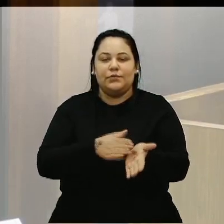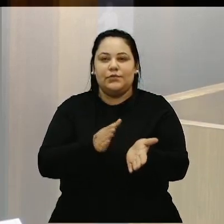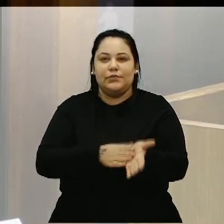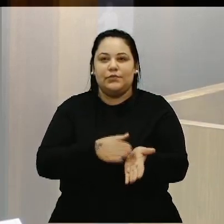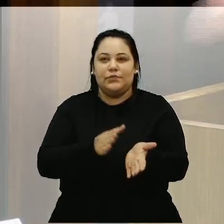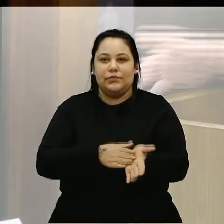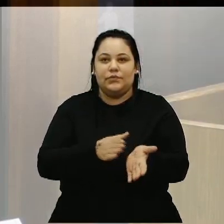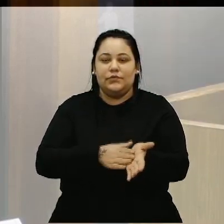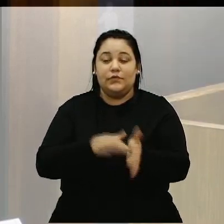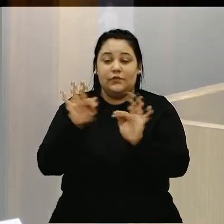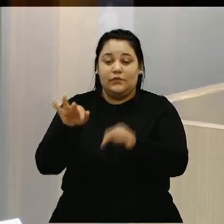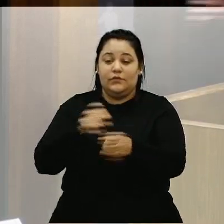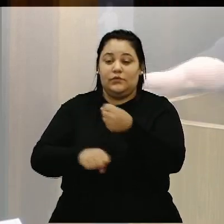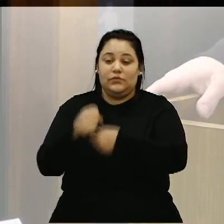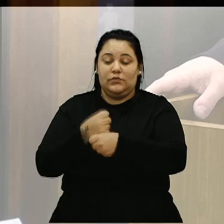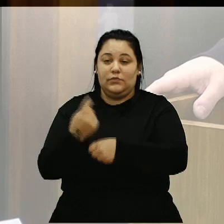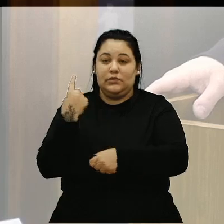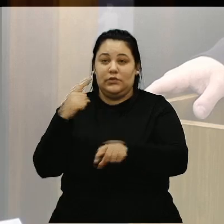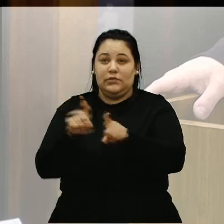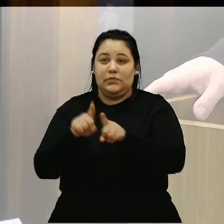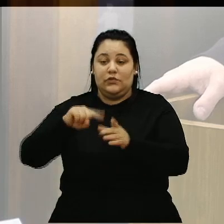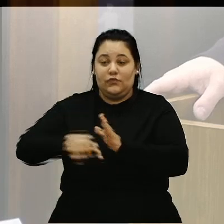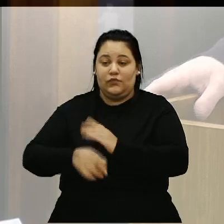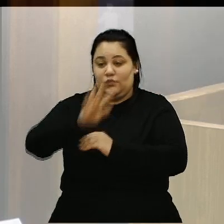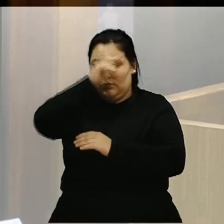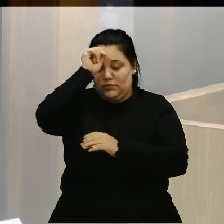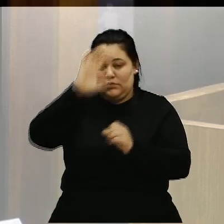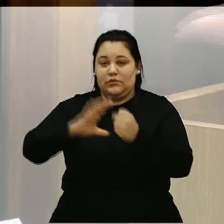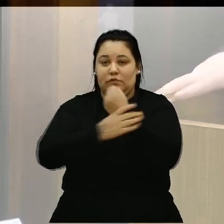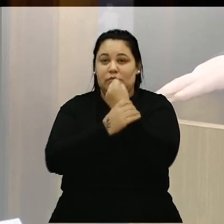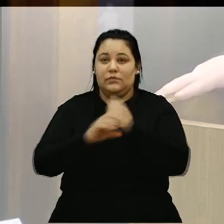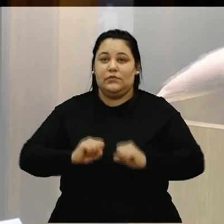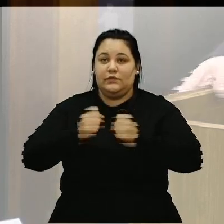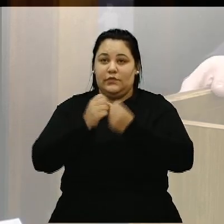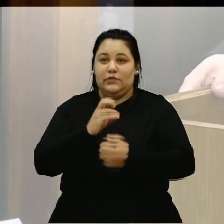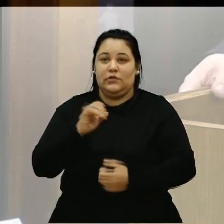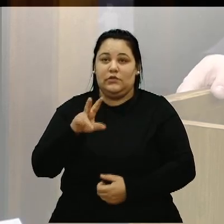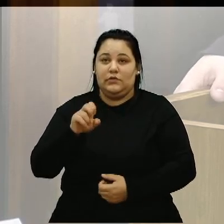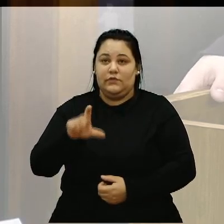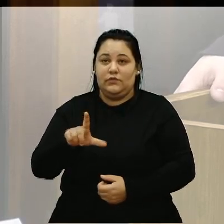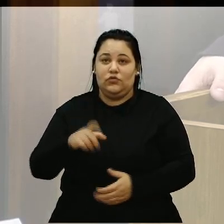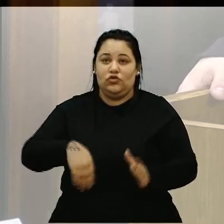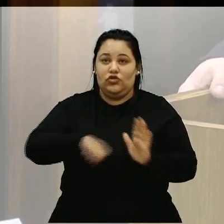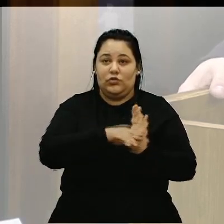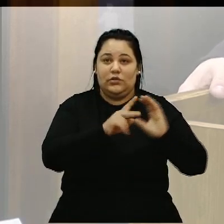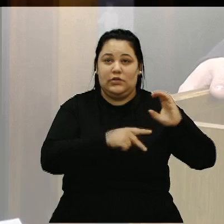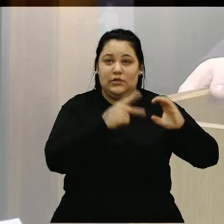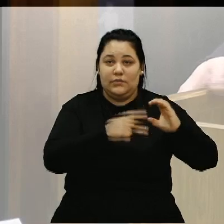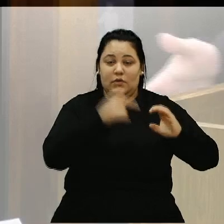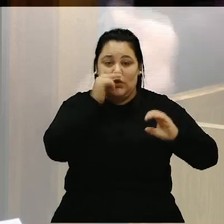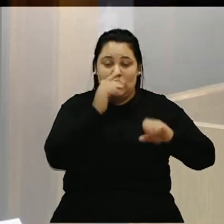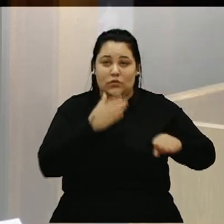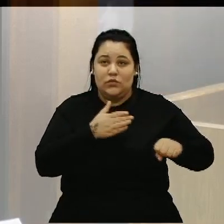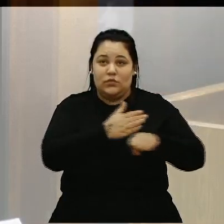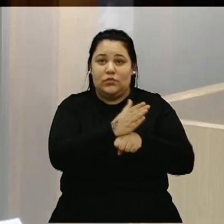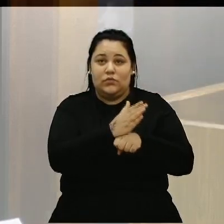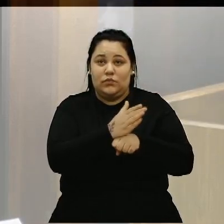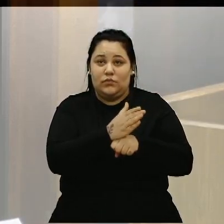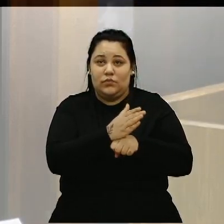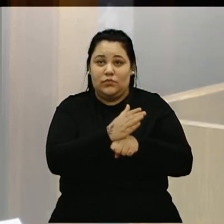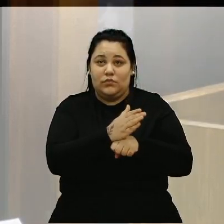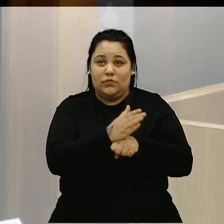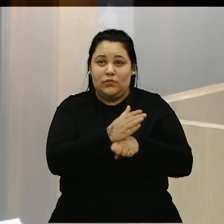Cobramos. Final do ano passado, o Fundo Municipal de Proteção e Defesa Civil veio para essa casa e conseguimos aprovar. Que veio